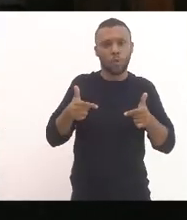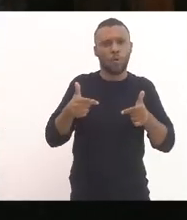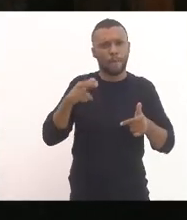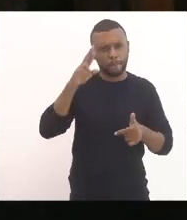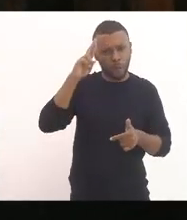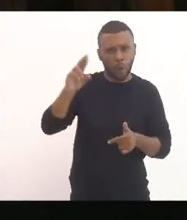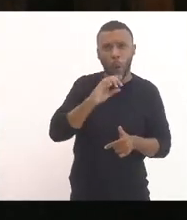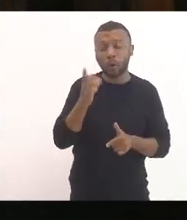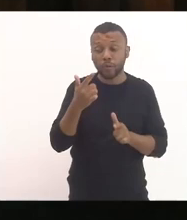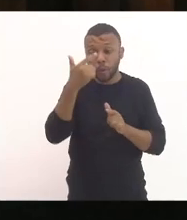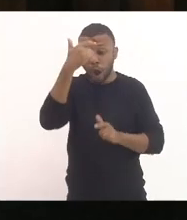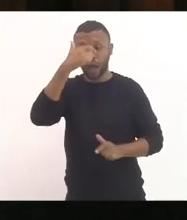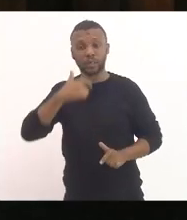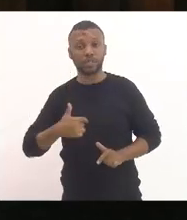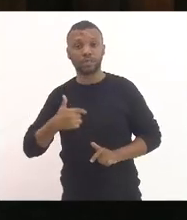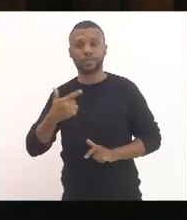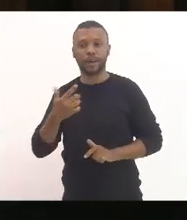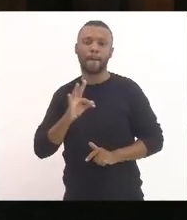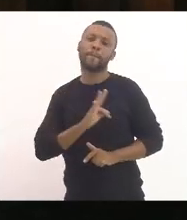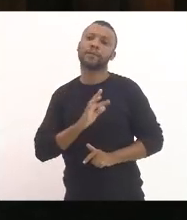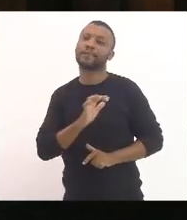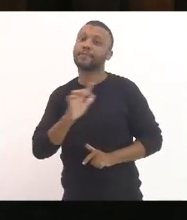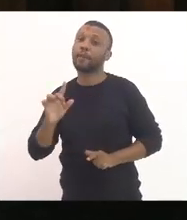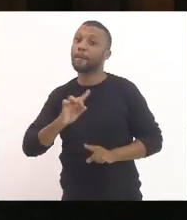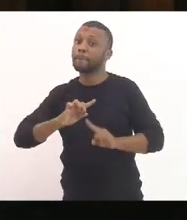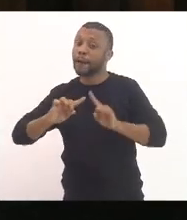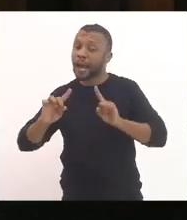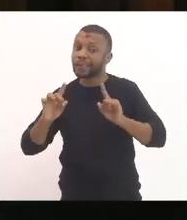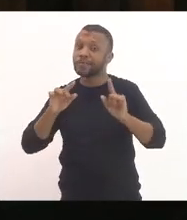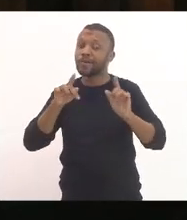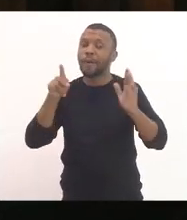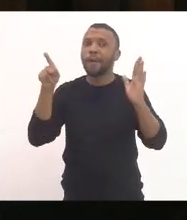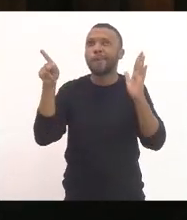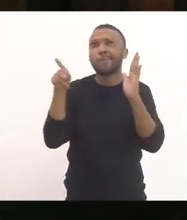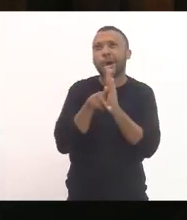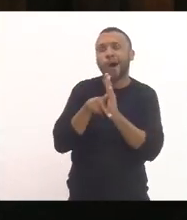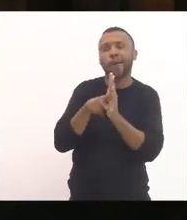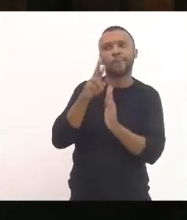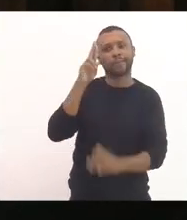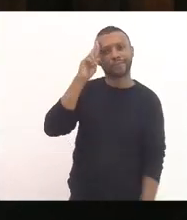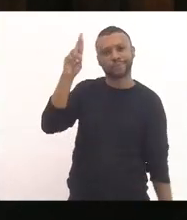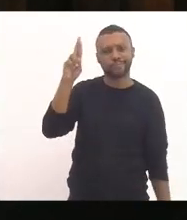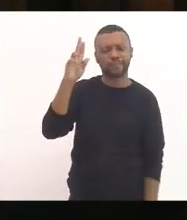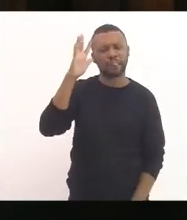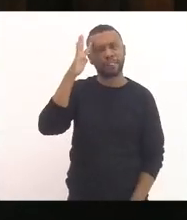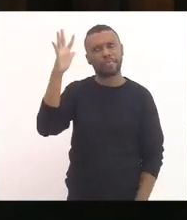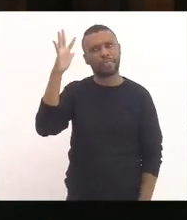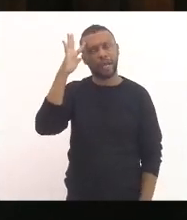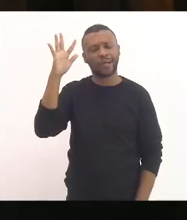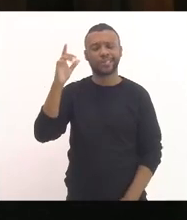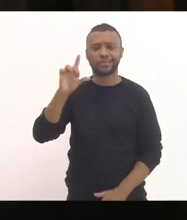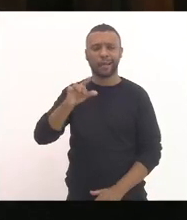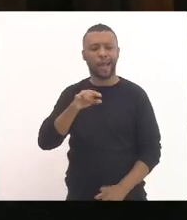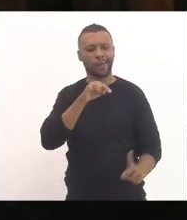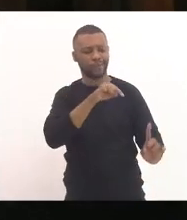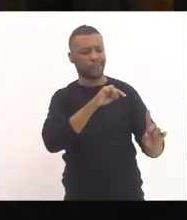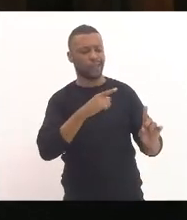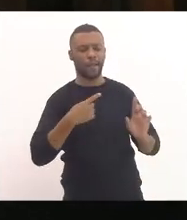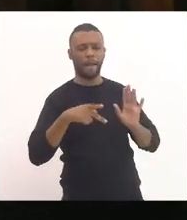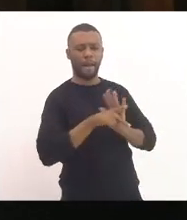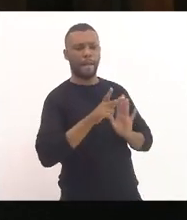Polícia Civil mas não somos ao agentes da autoridade não pode haver esse pensamento de propriedade